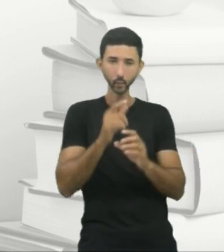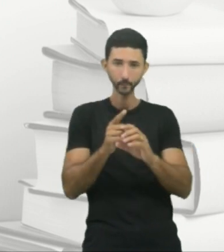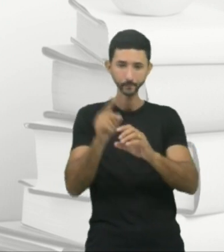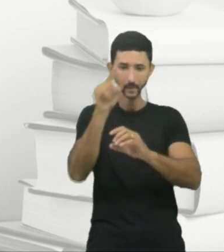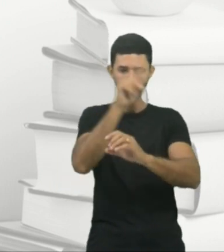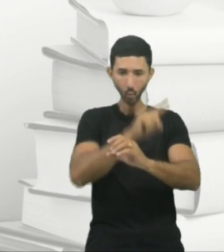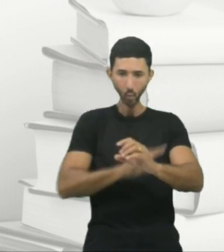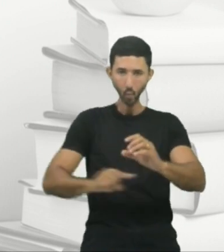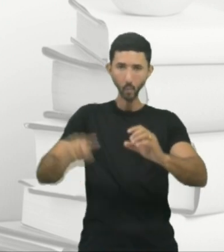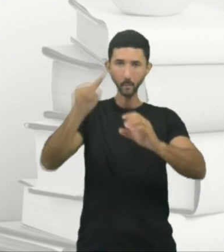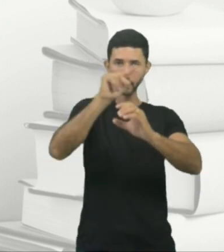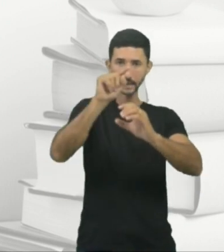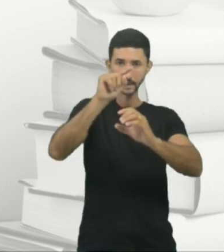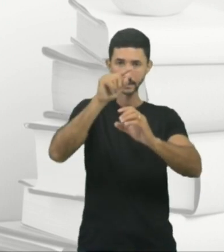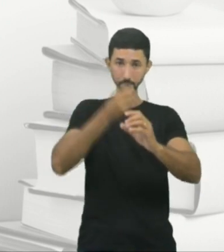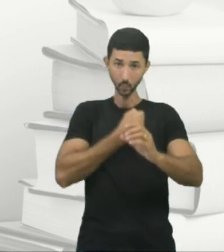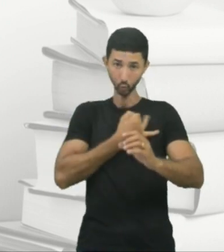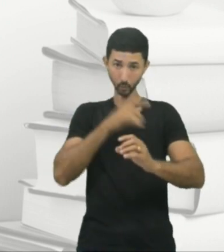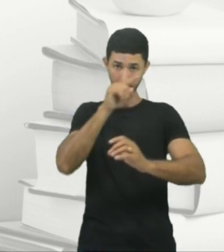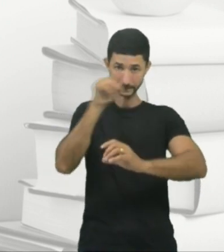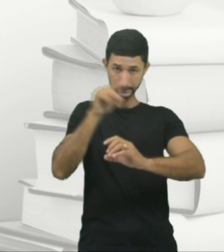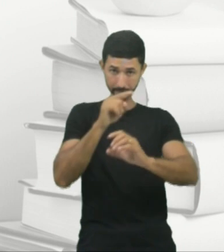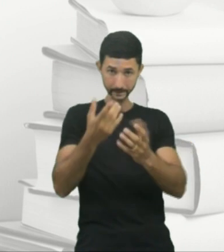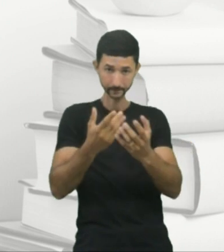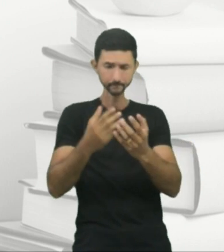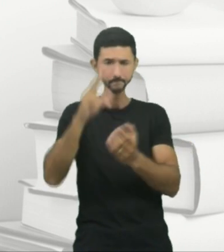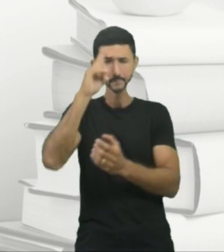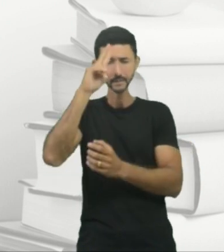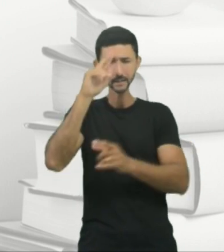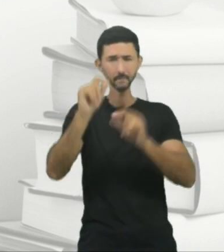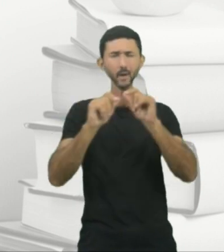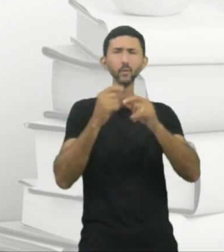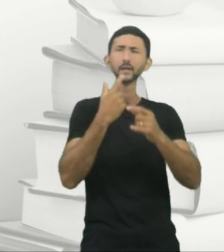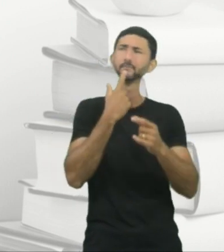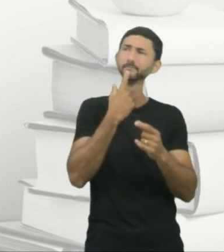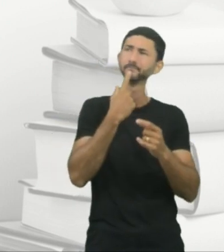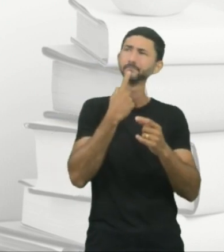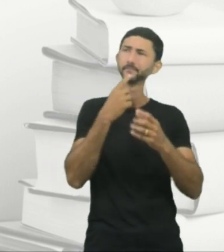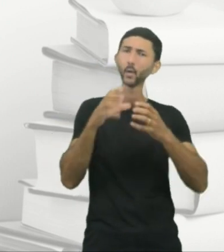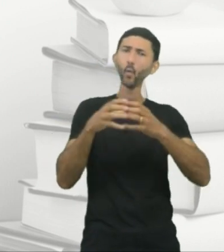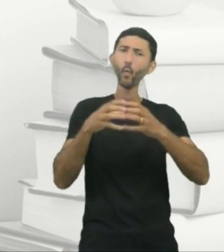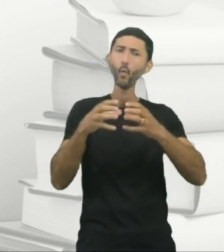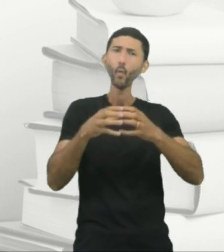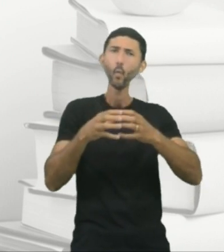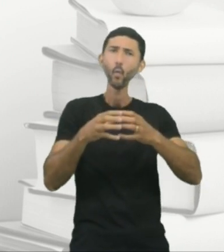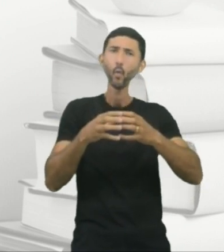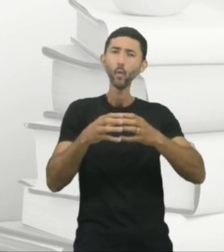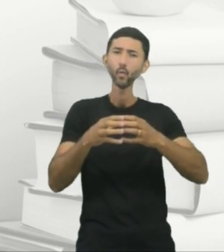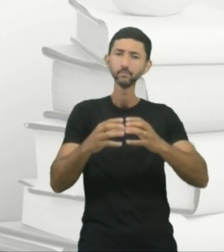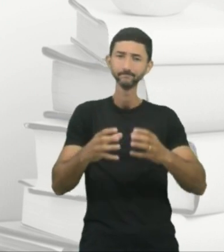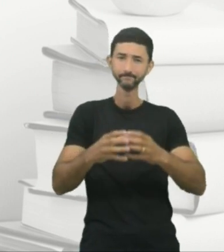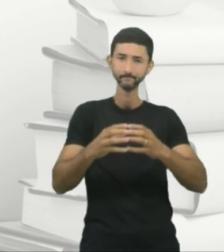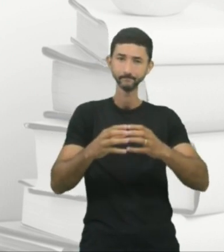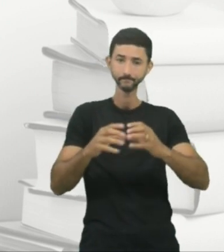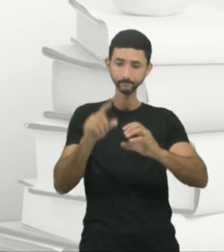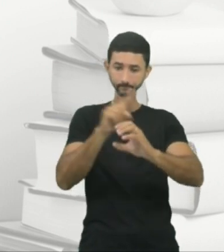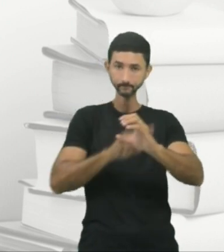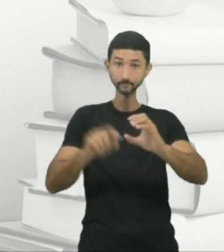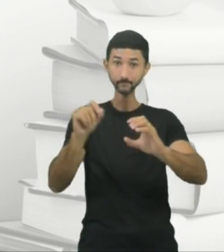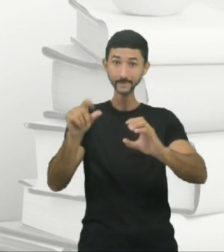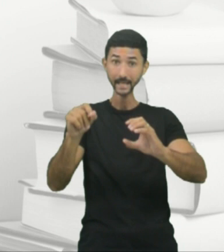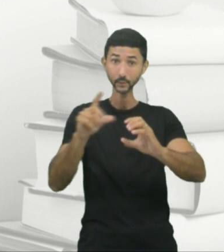dos números inteiros, é preciso lembrar do conjunto dos números naturais,